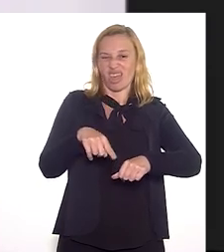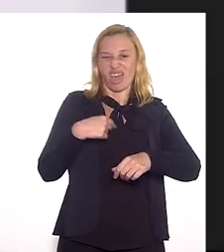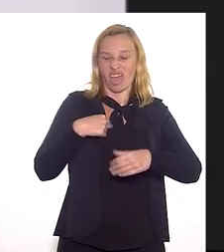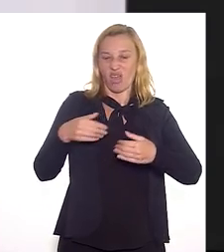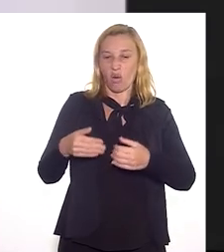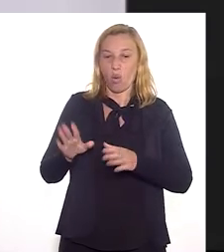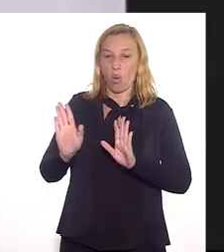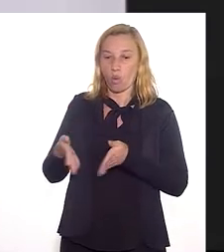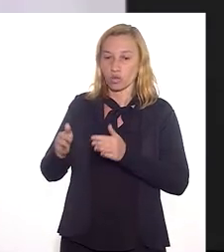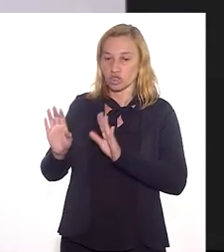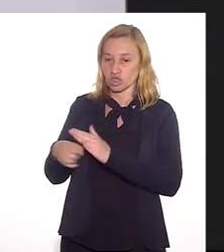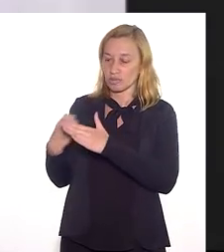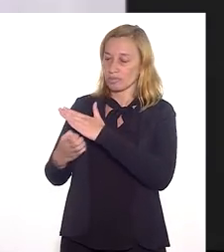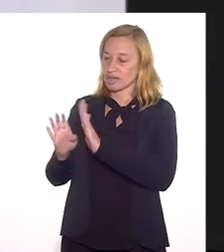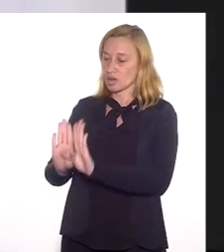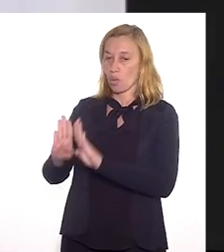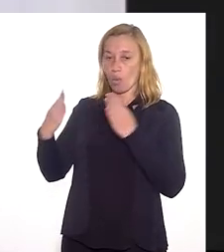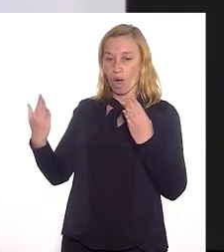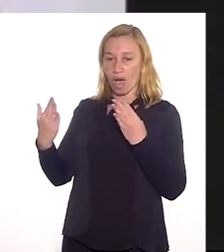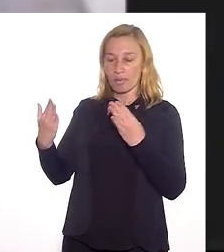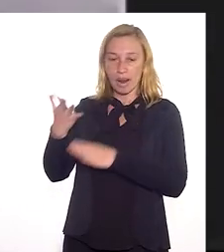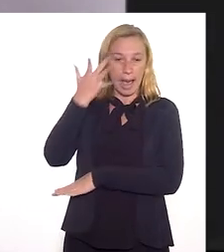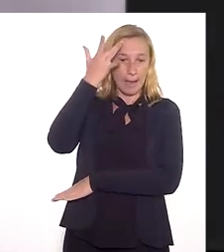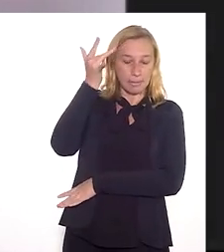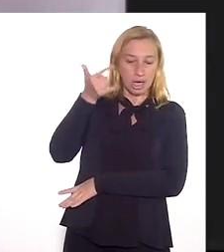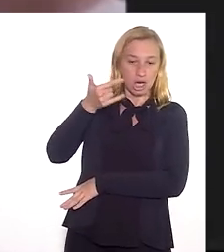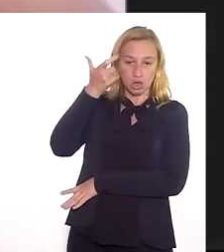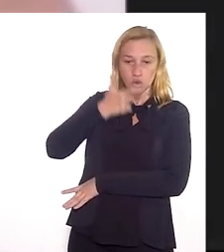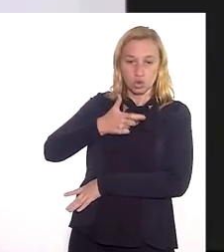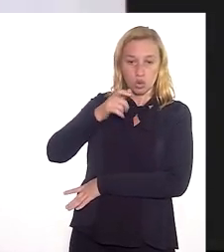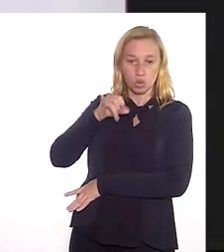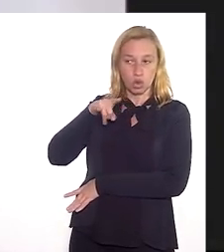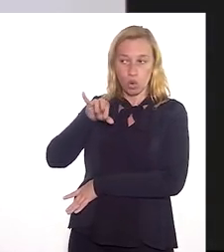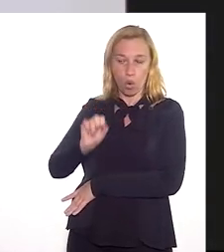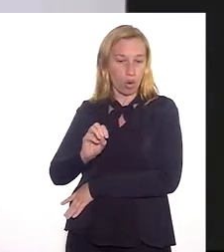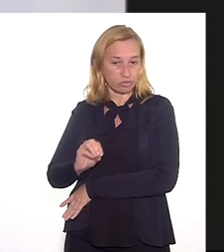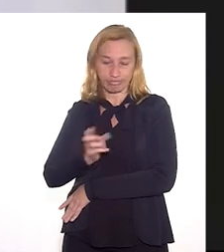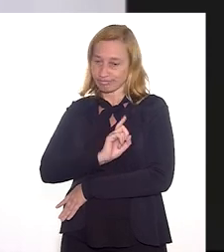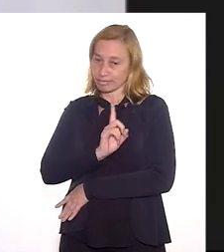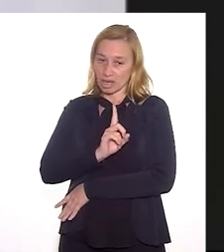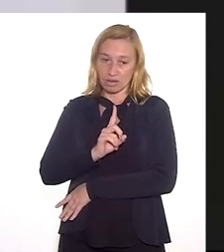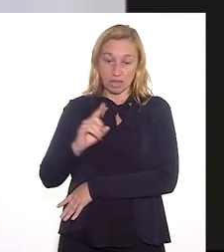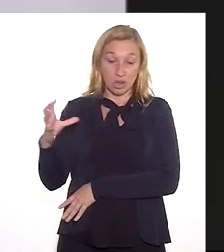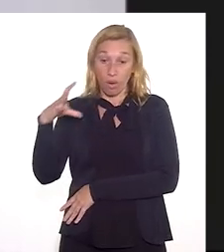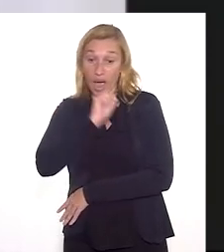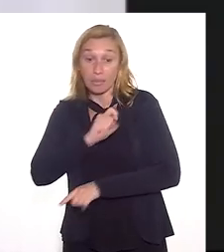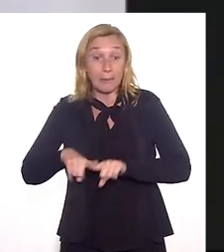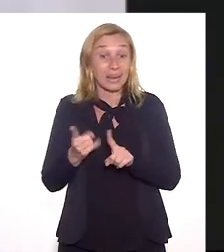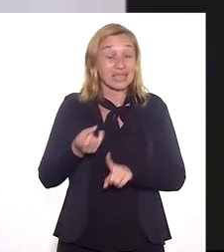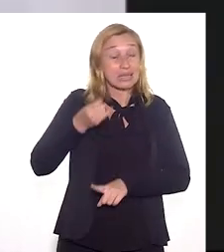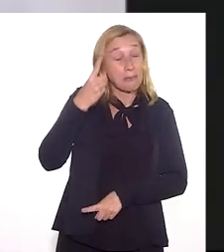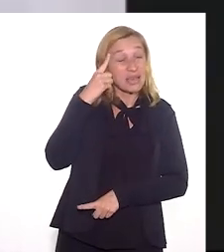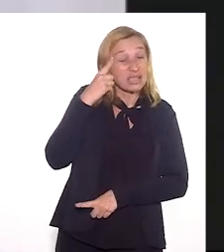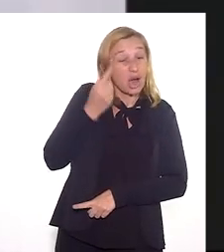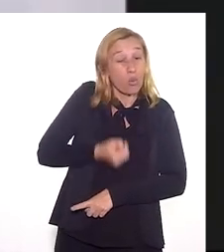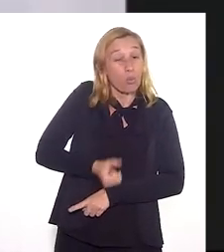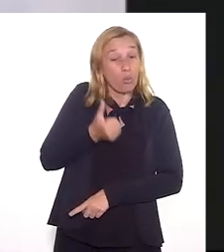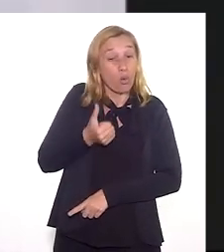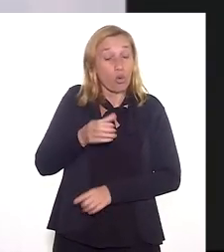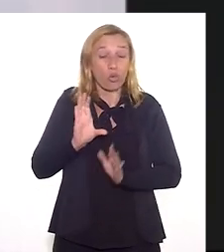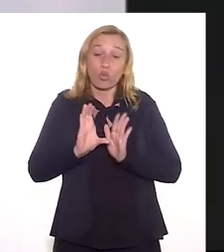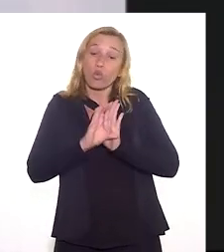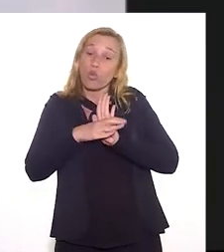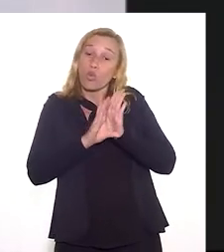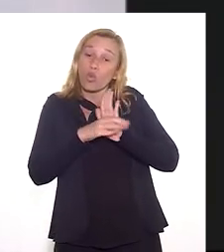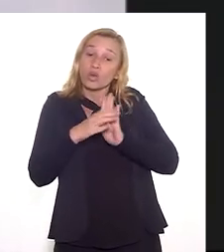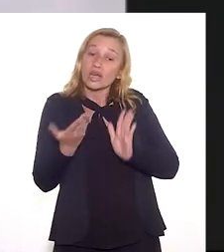de maturação. Não é uma coisa, ah, eu abro uma empresa hoje, amanhã eu já sou um unicórnio. Então, eles são muito rápidos, eles conseguem escalar muito rápido, mas